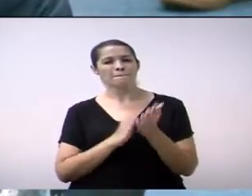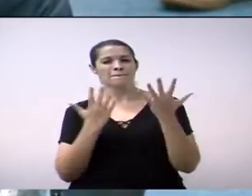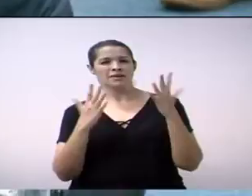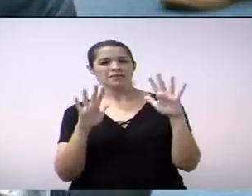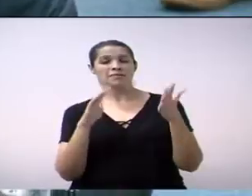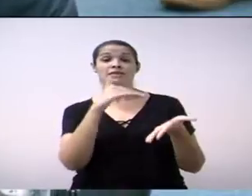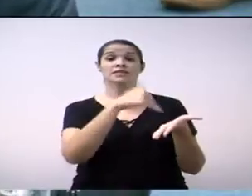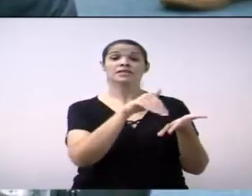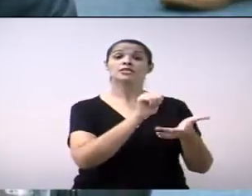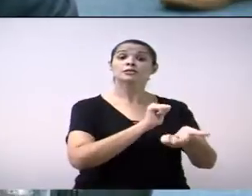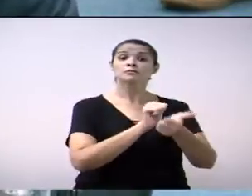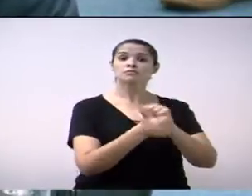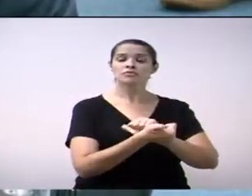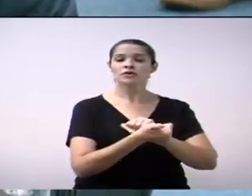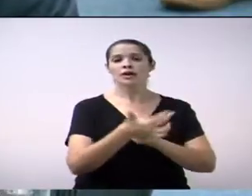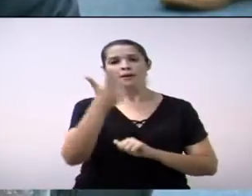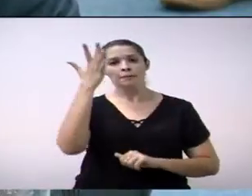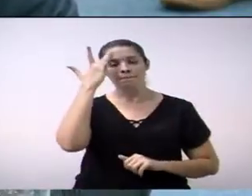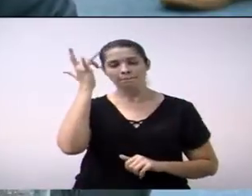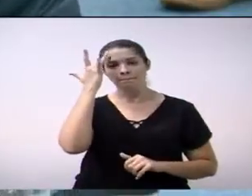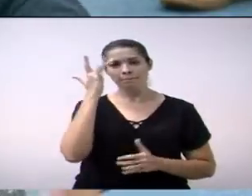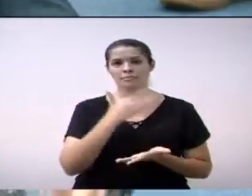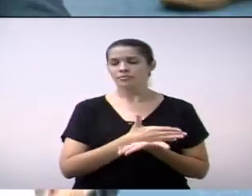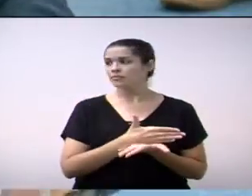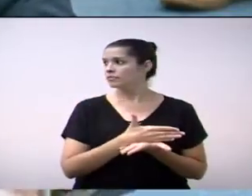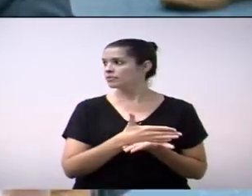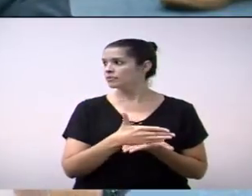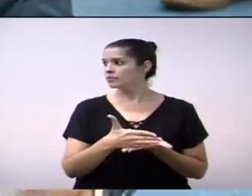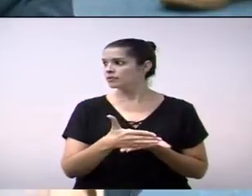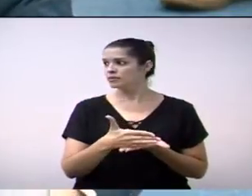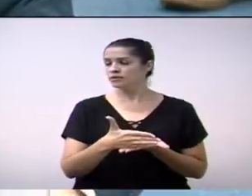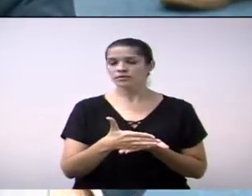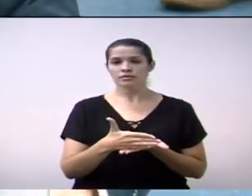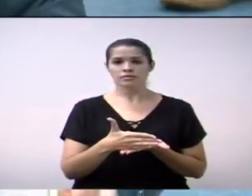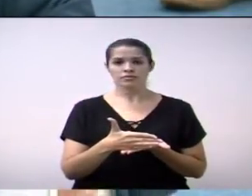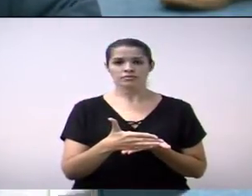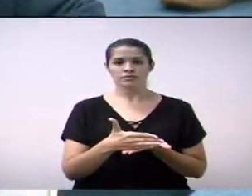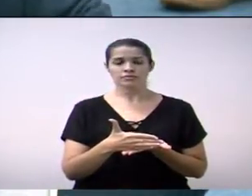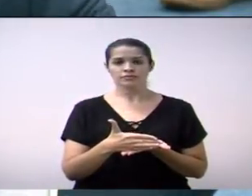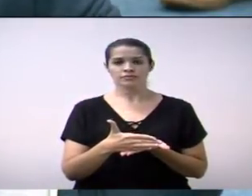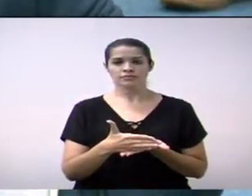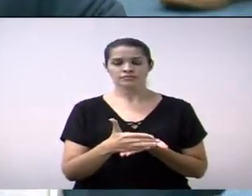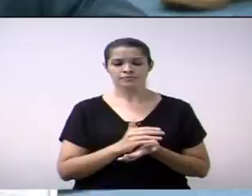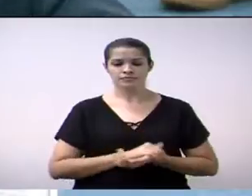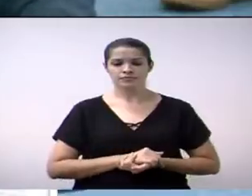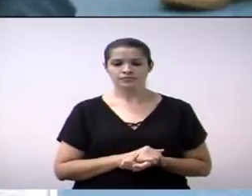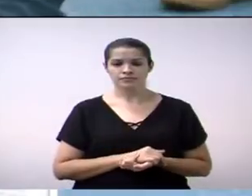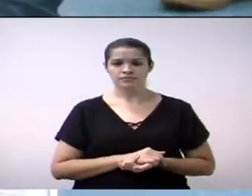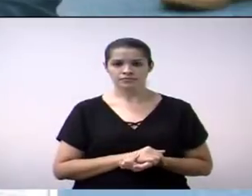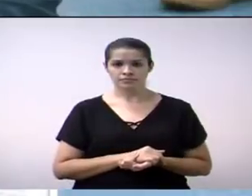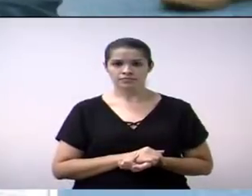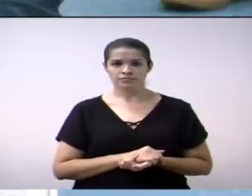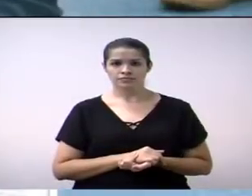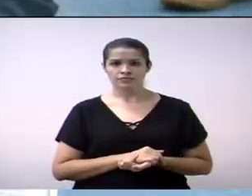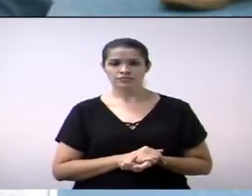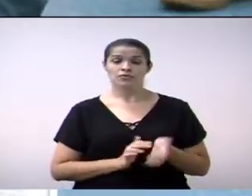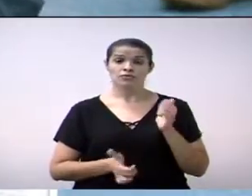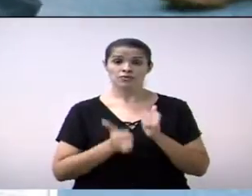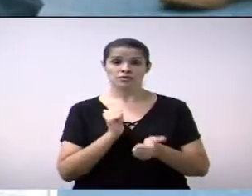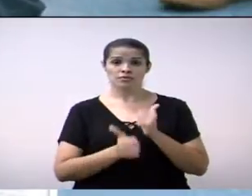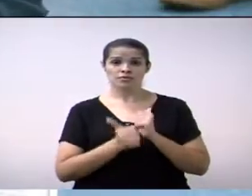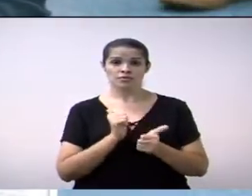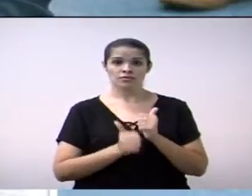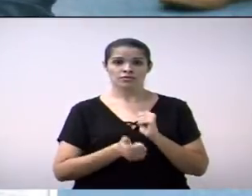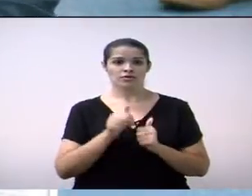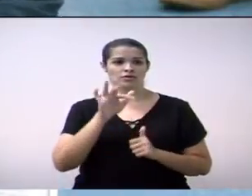Esportes. Começa amanhã o campeonato de futsal, cobrado aqui